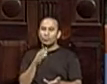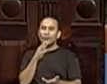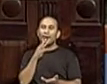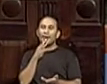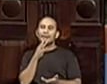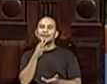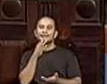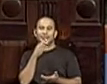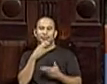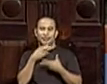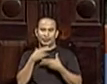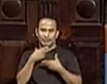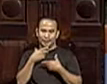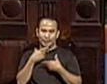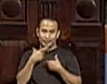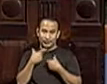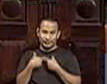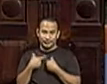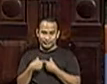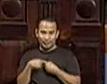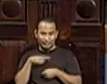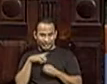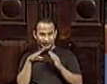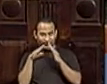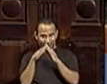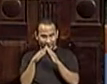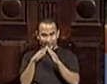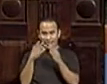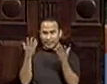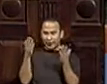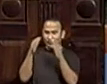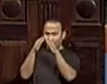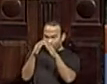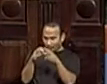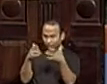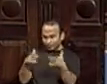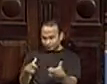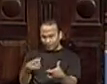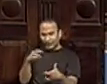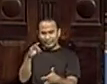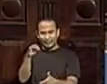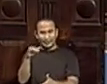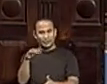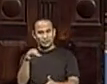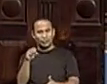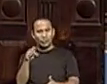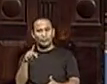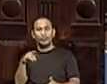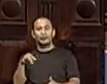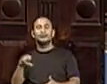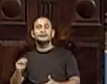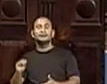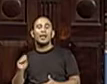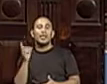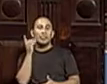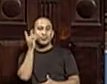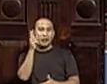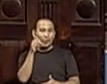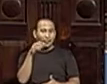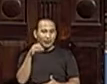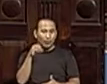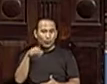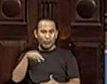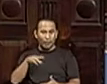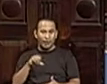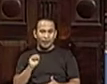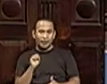Teresópolis, tem residência, inclusive é domiciliado eleitoralmente em Teresópolis. Deputado Paulo Ramos trata de um assunto